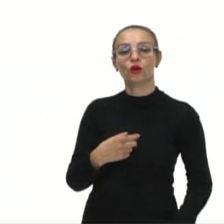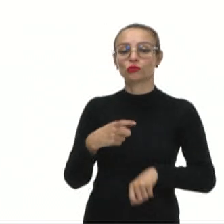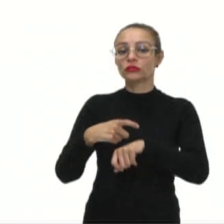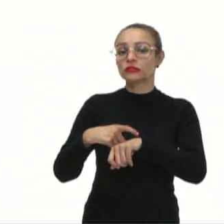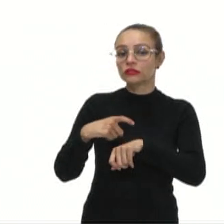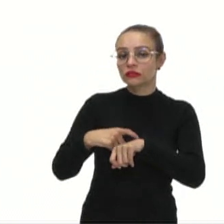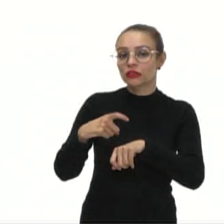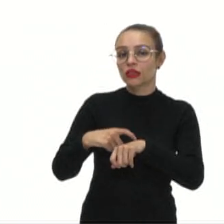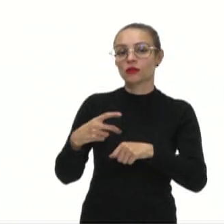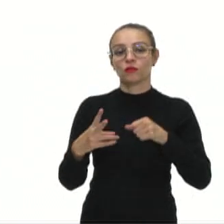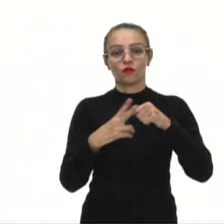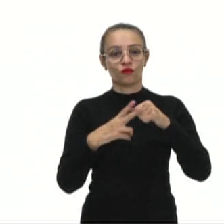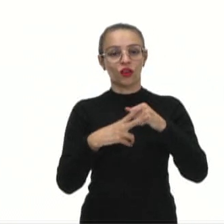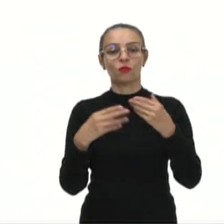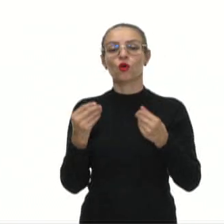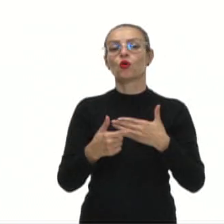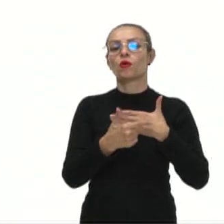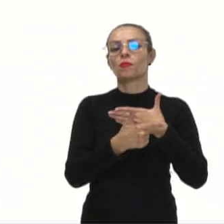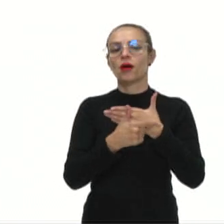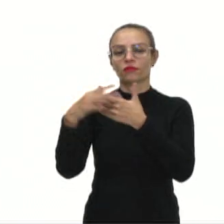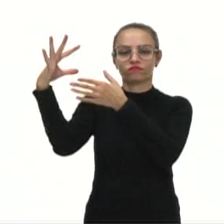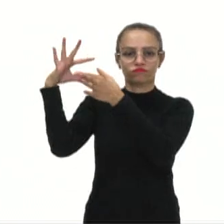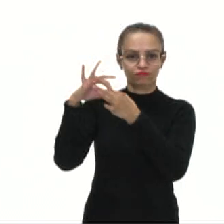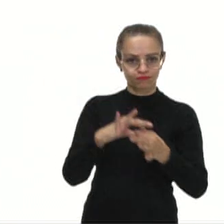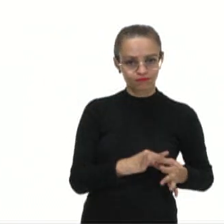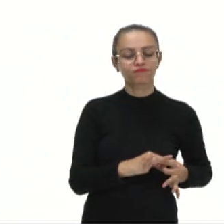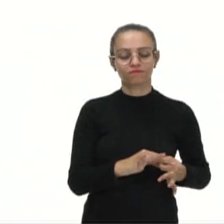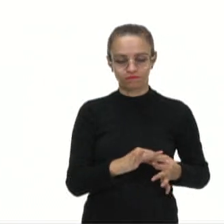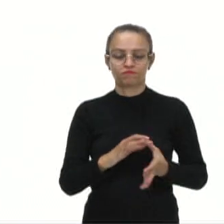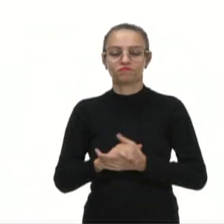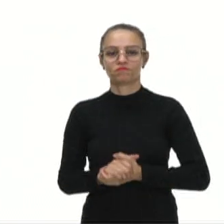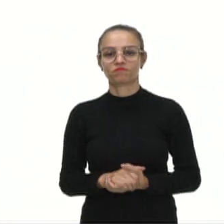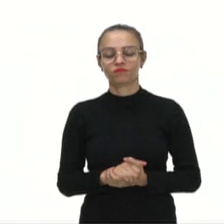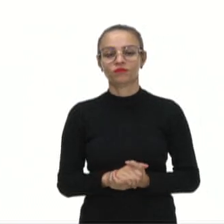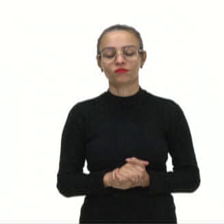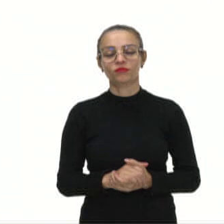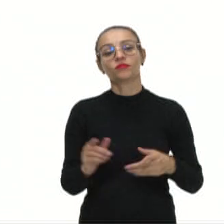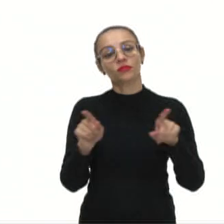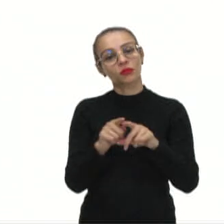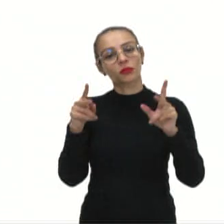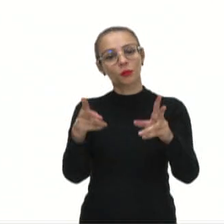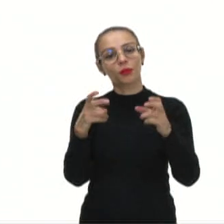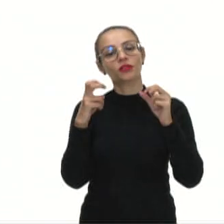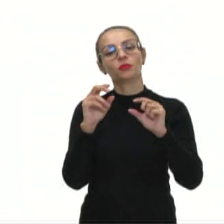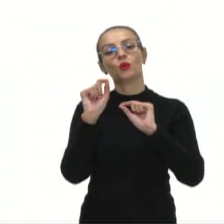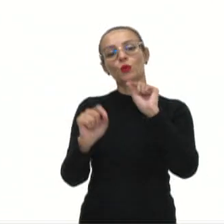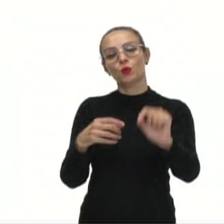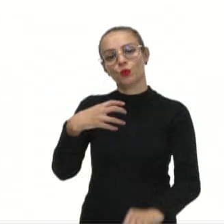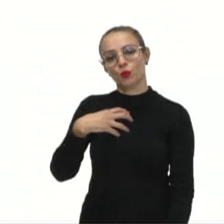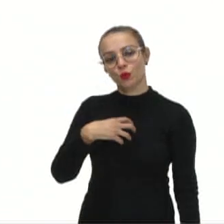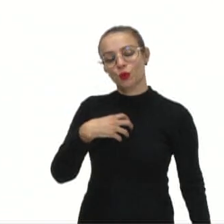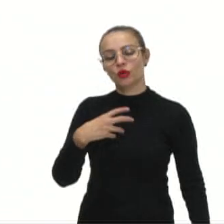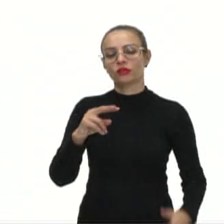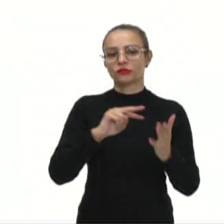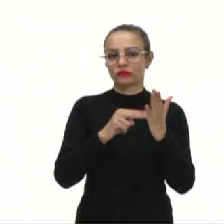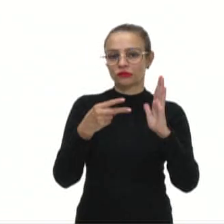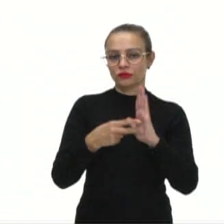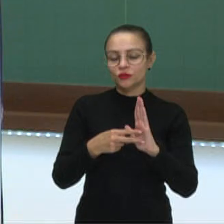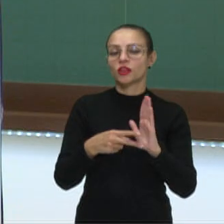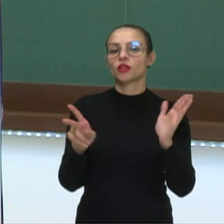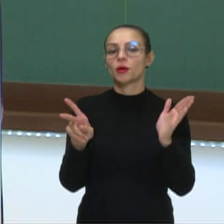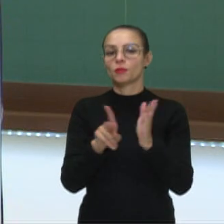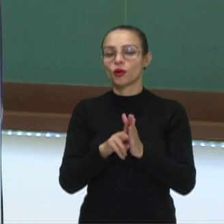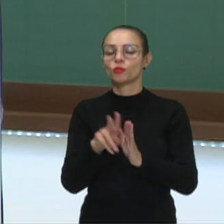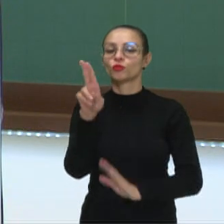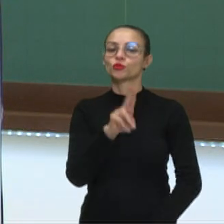suas funções de forma contextualizadora. Reconhecer os efeitos de sentido da linguagem usada